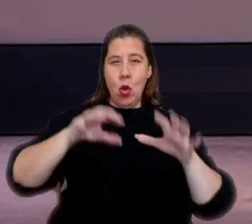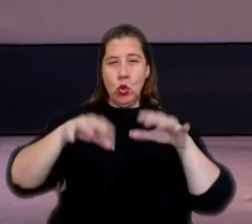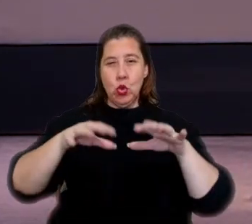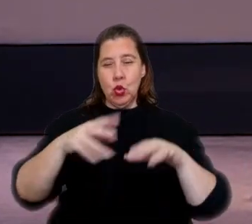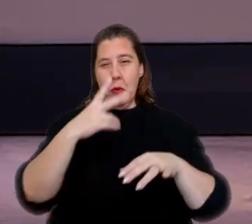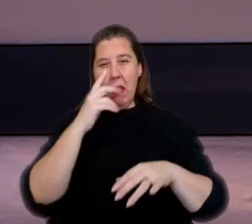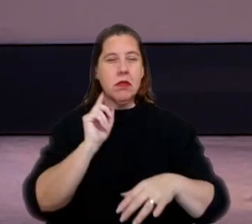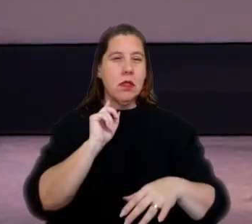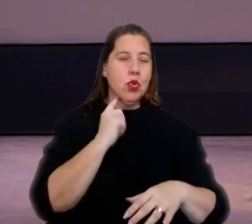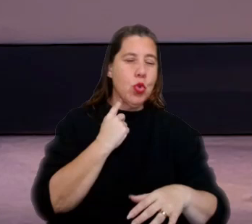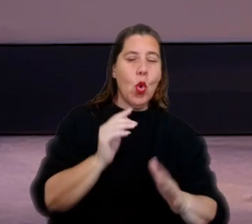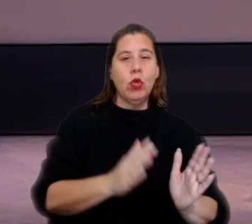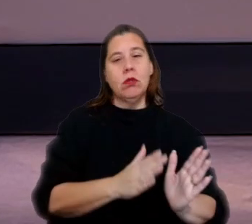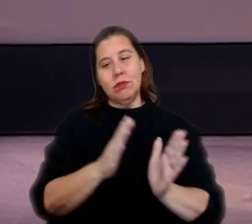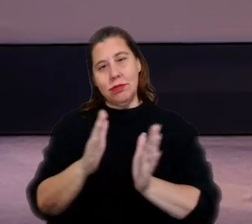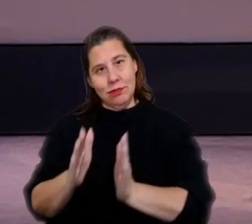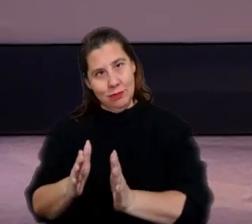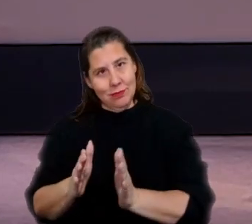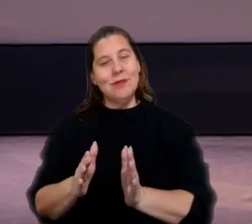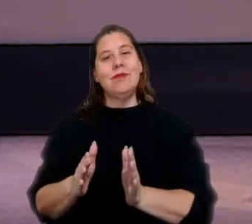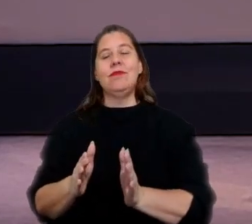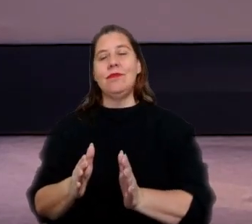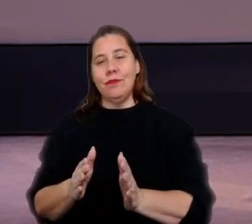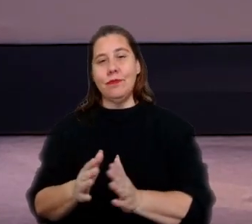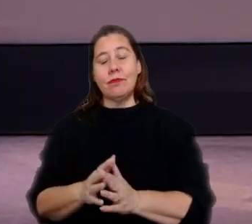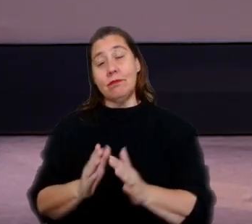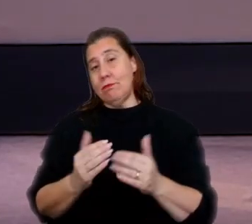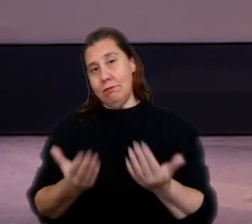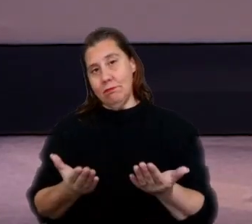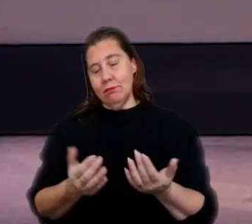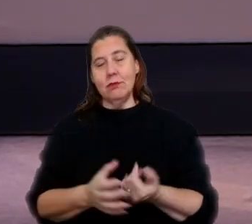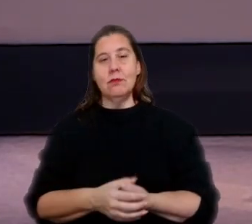coisa mais suja, né? E depois,